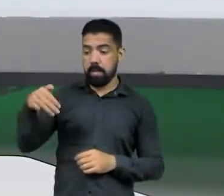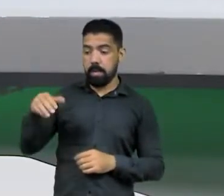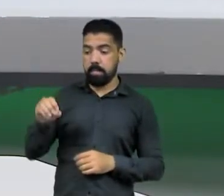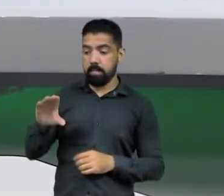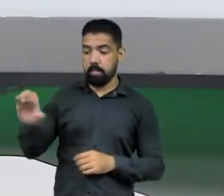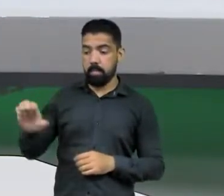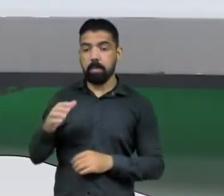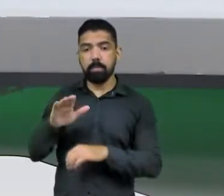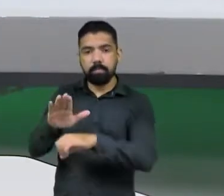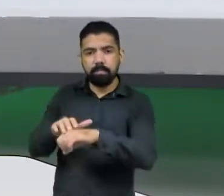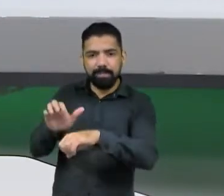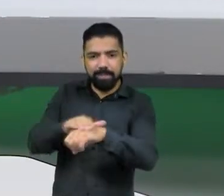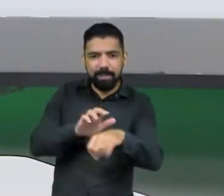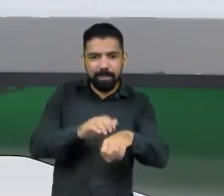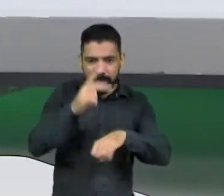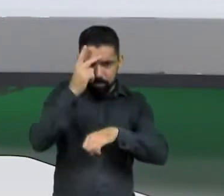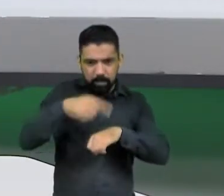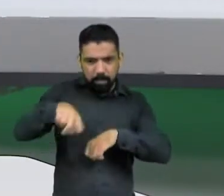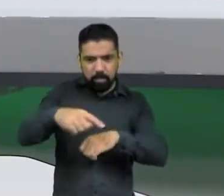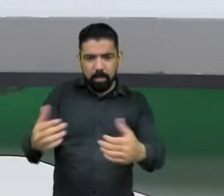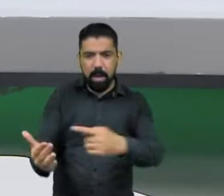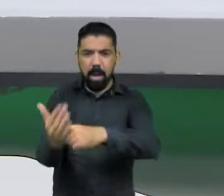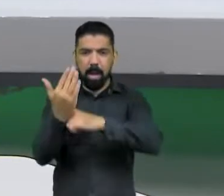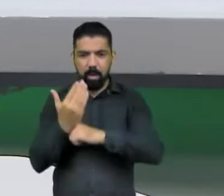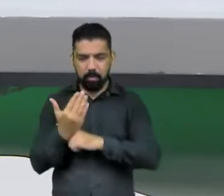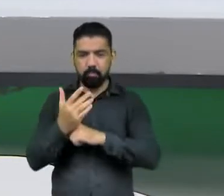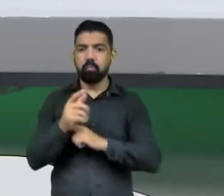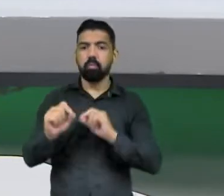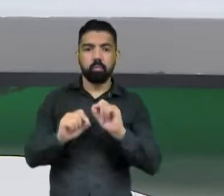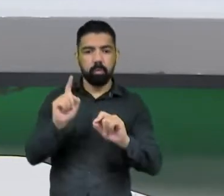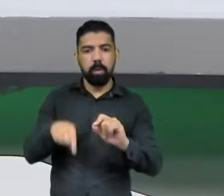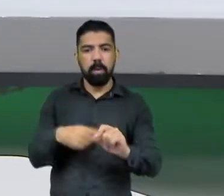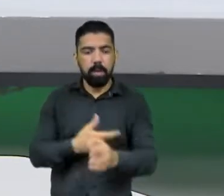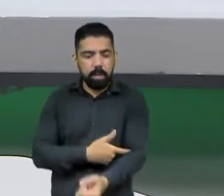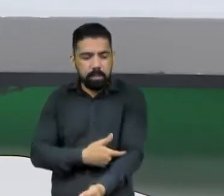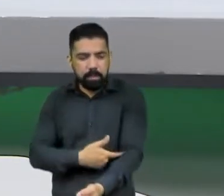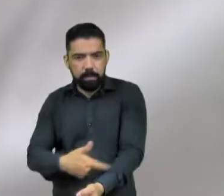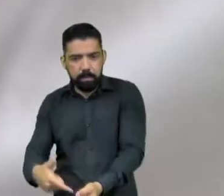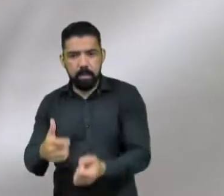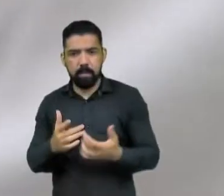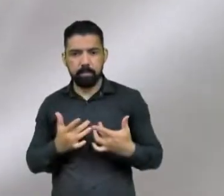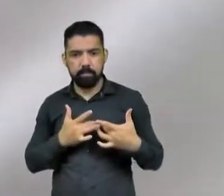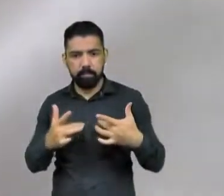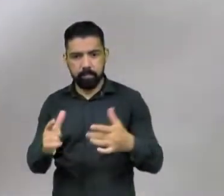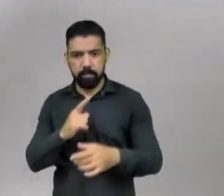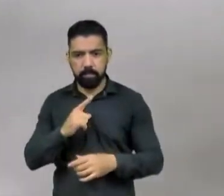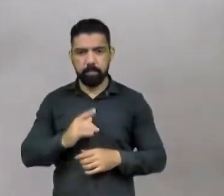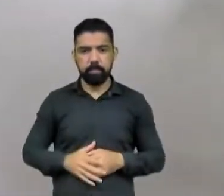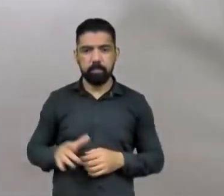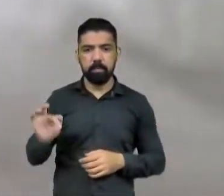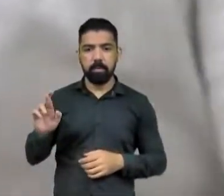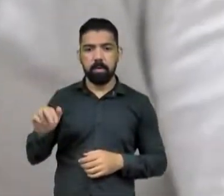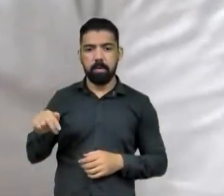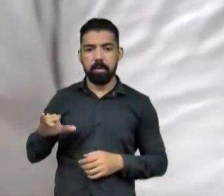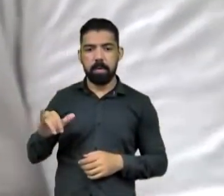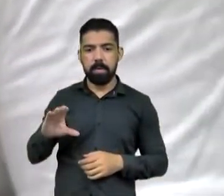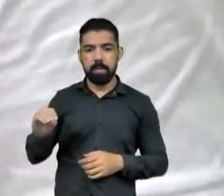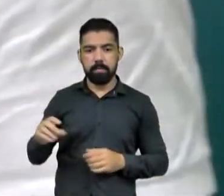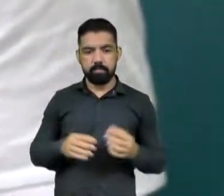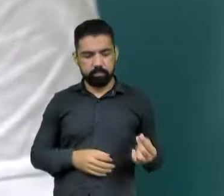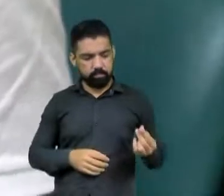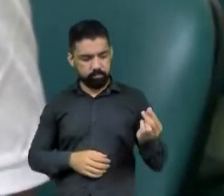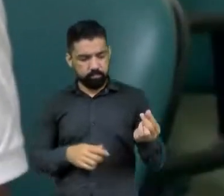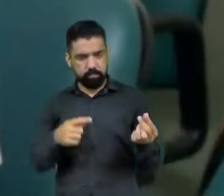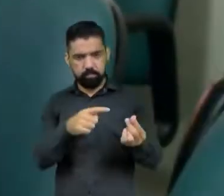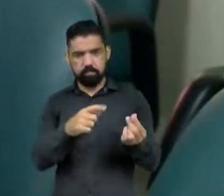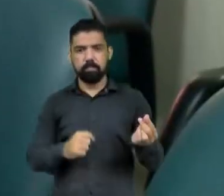o estoque de sangue para a Semana Santa. O agendamento pode ser feito pela internet. Francisco Ricelli exibe com orgulho a